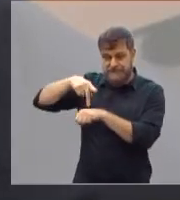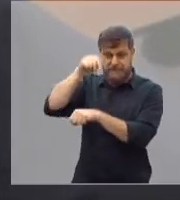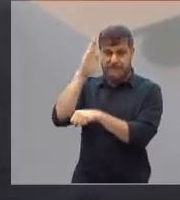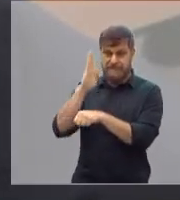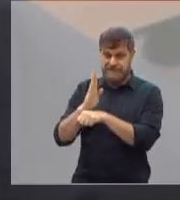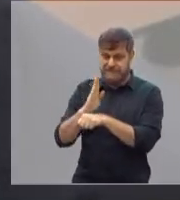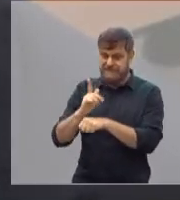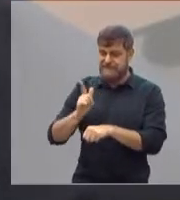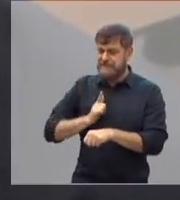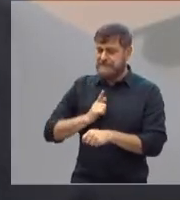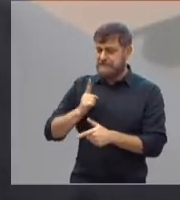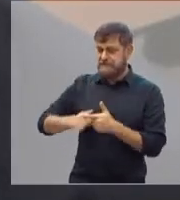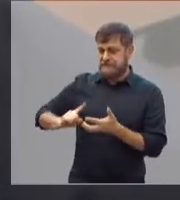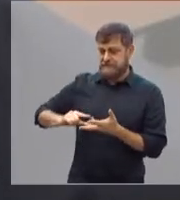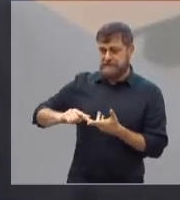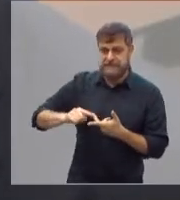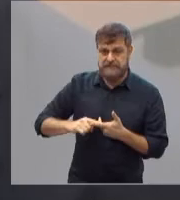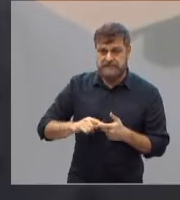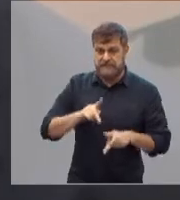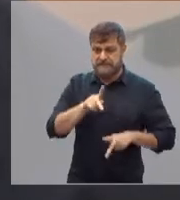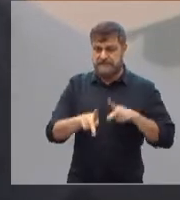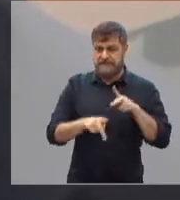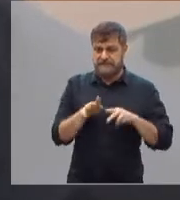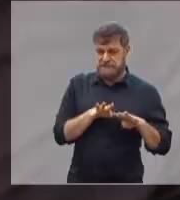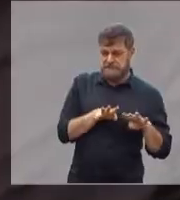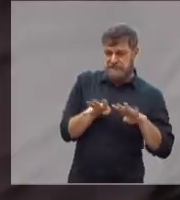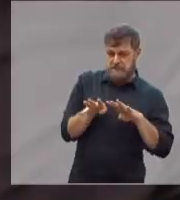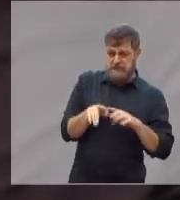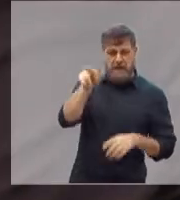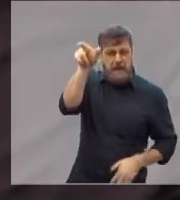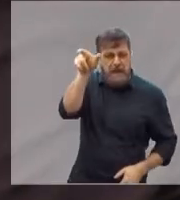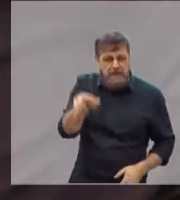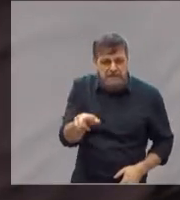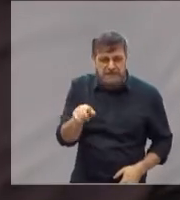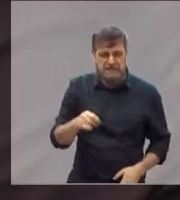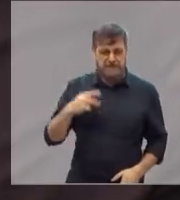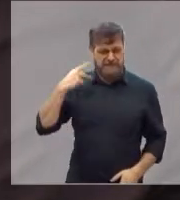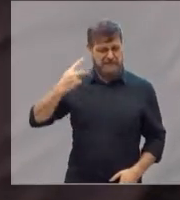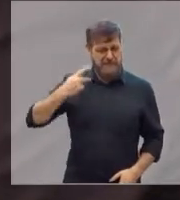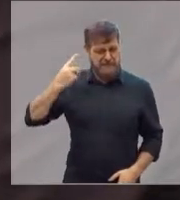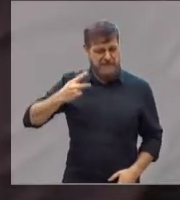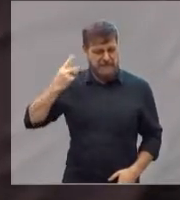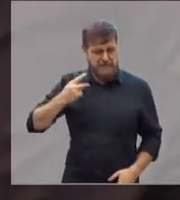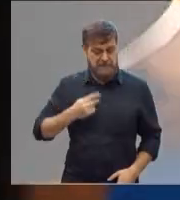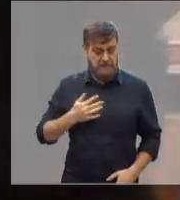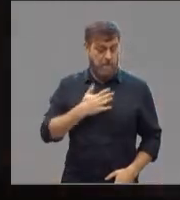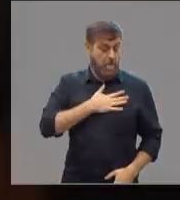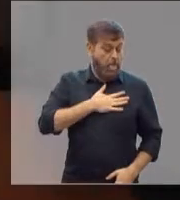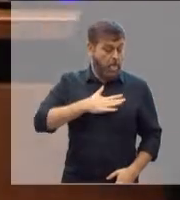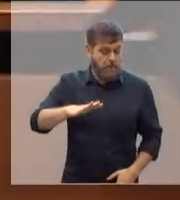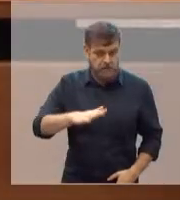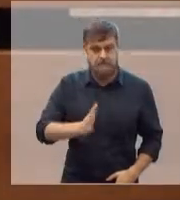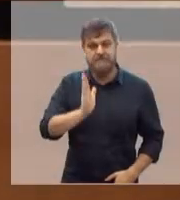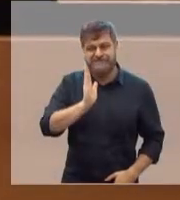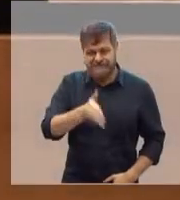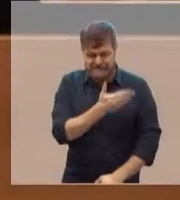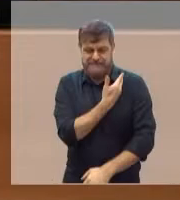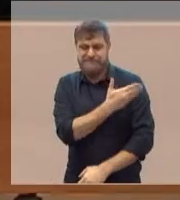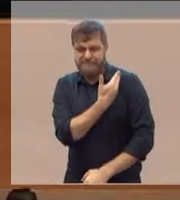país é uma questão árida, que as pessoas já têm um preconceito sobre o agente político.